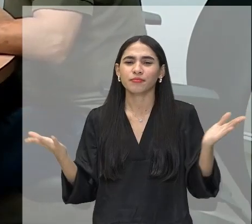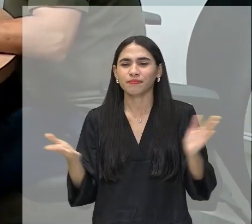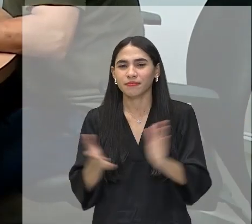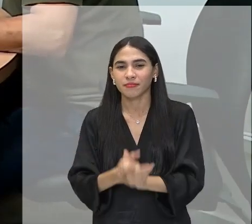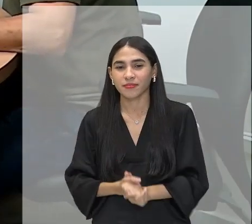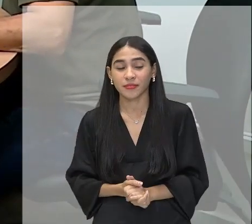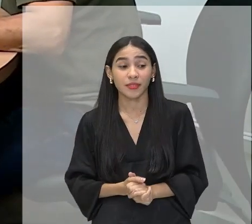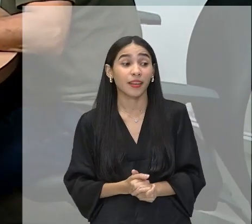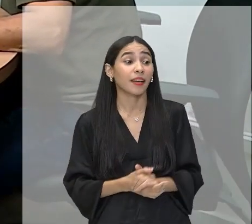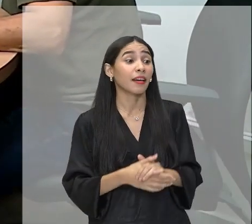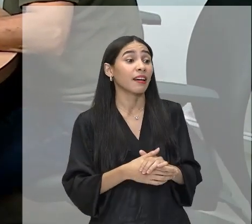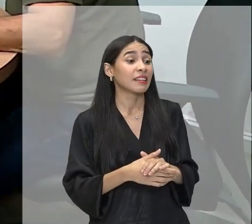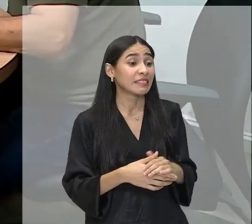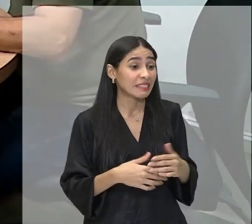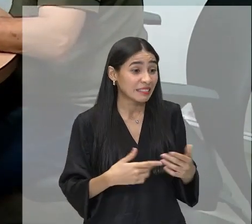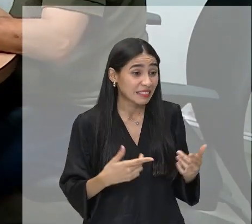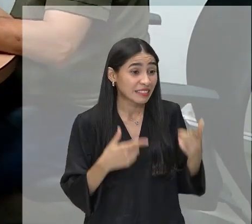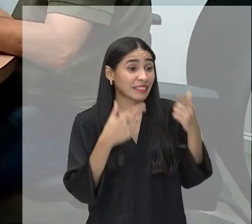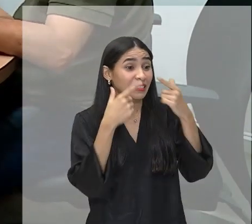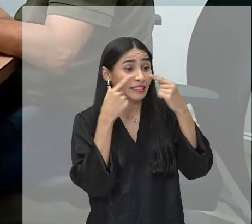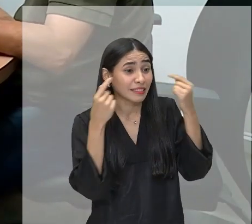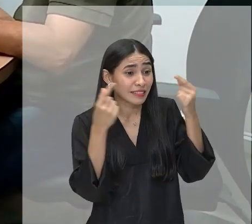A Gata.